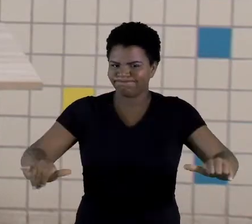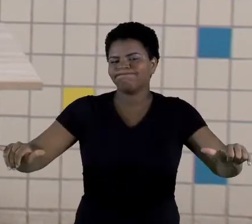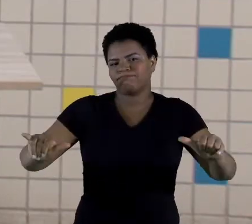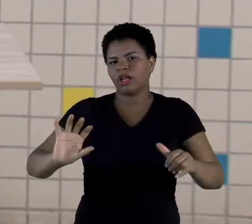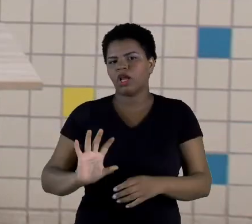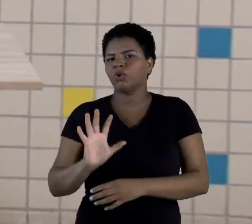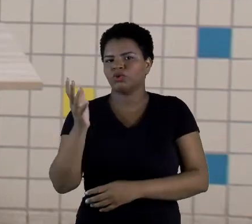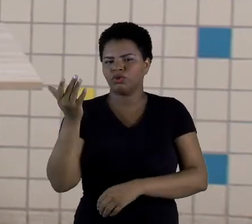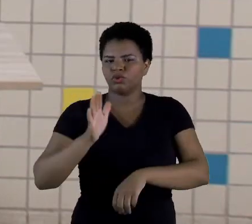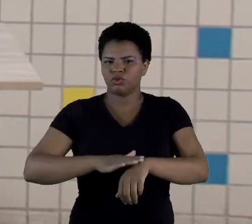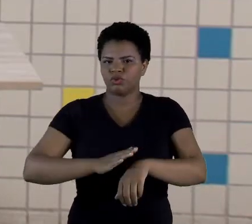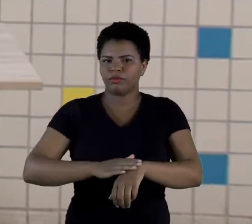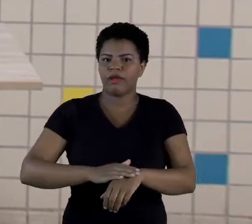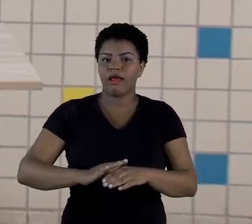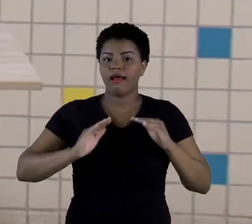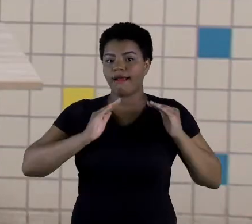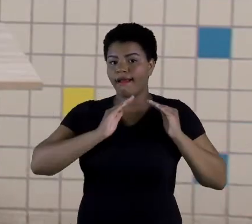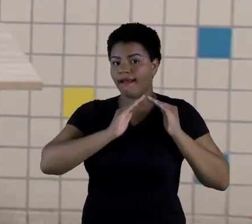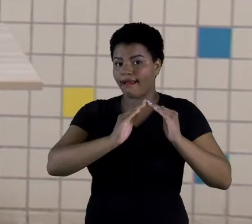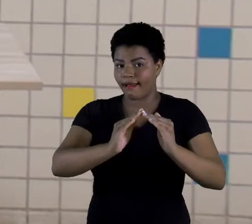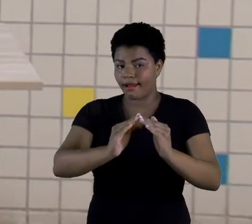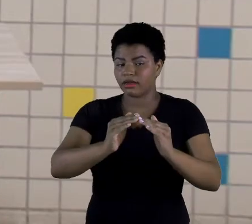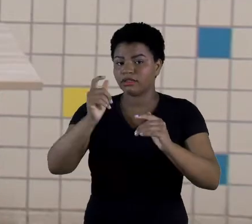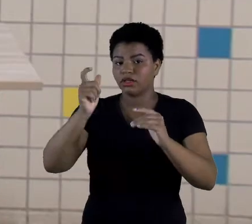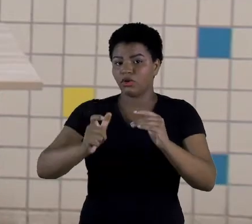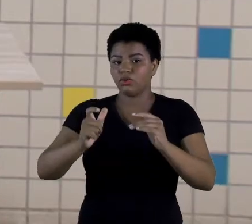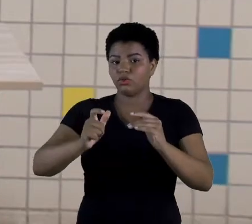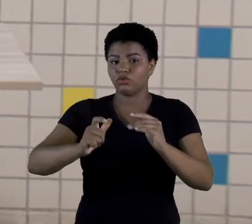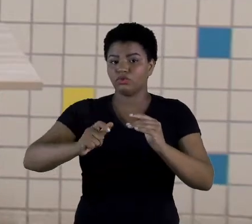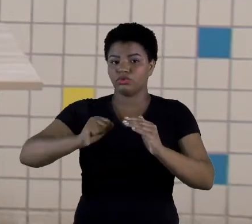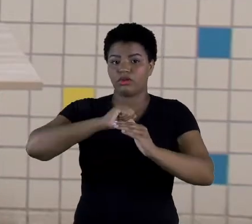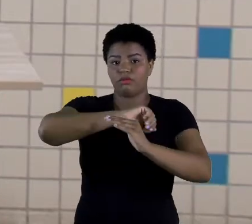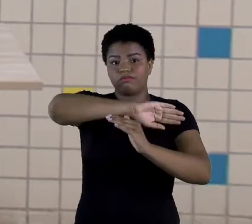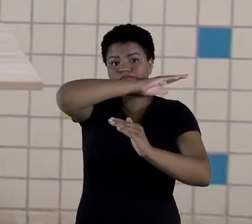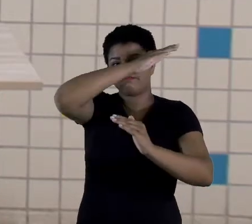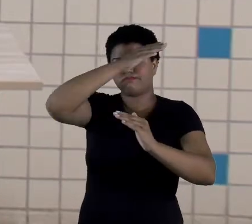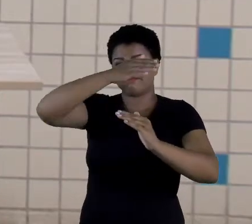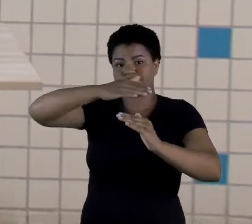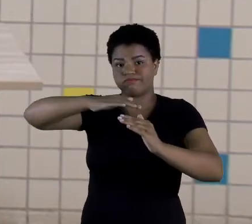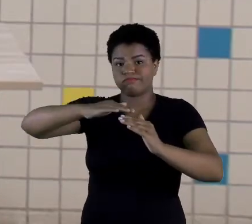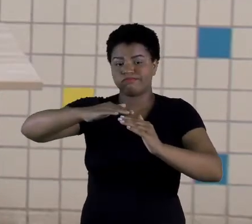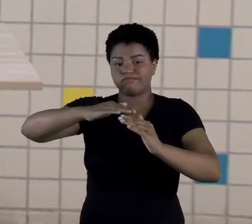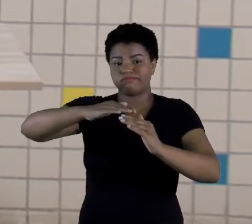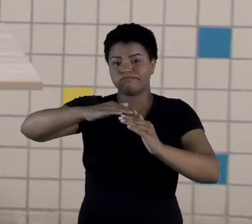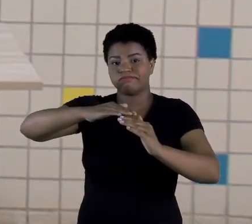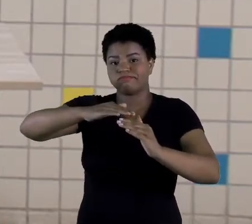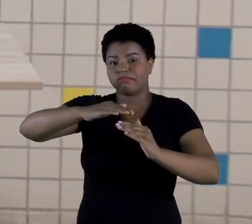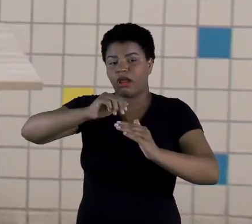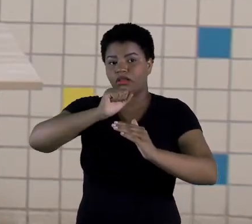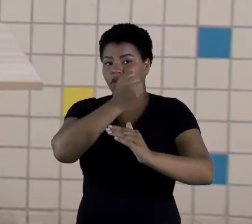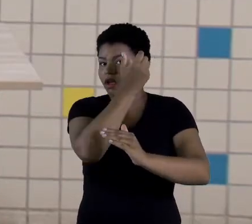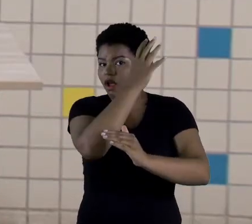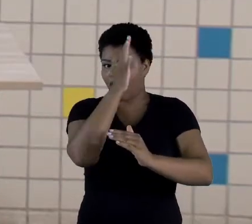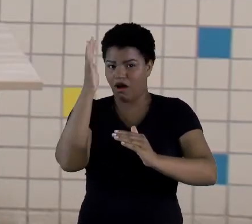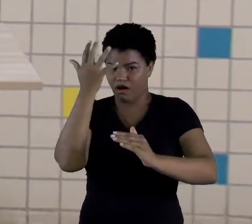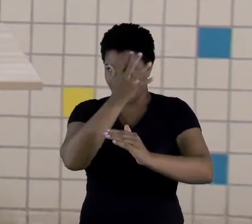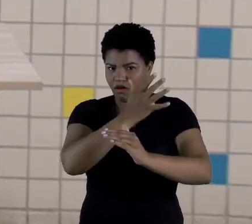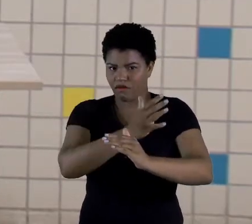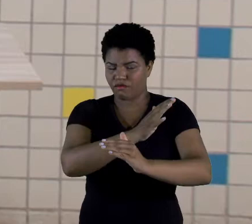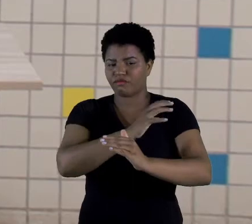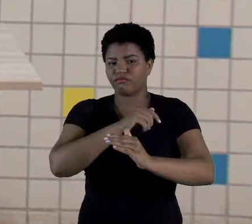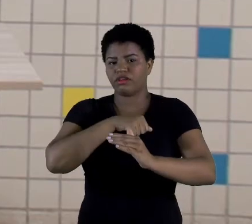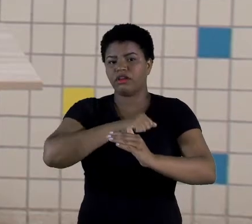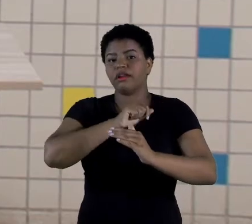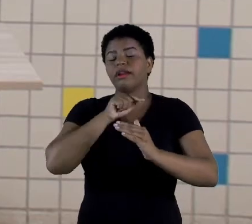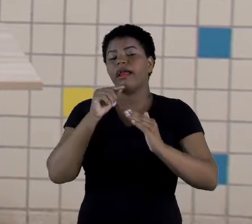aí? As casas estão aonde? Embaixo e sobre elas está o quê? Uma grande mata, não é mesmo? E